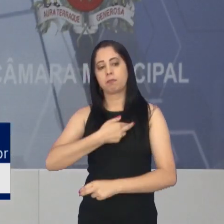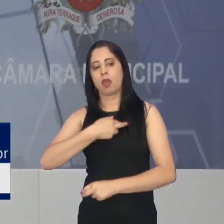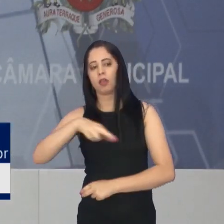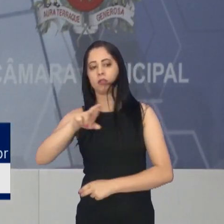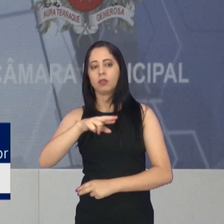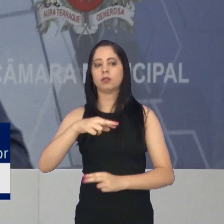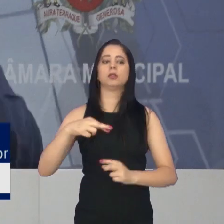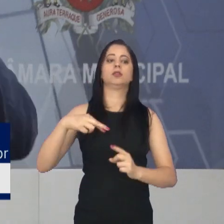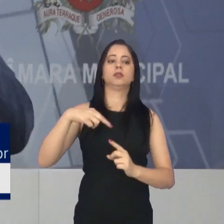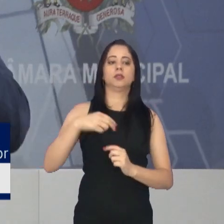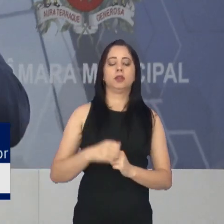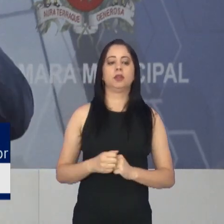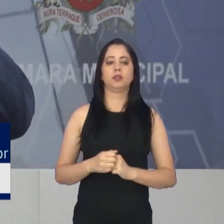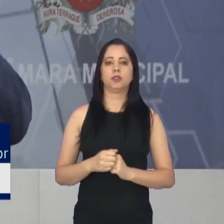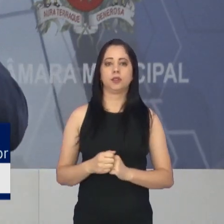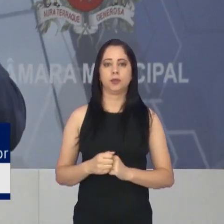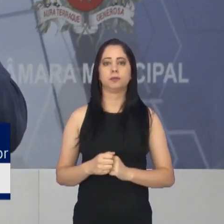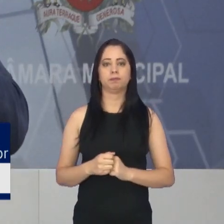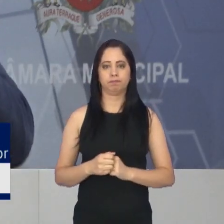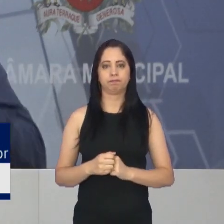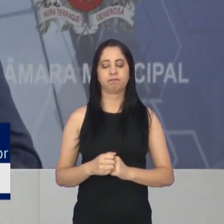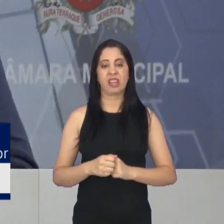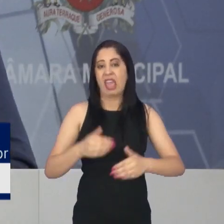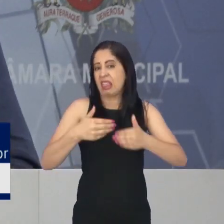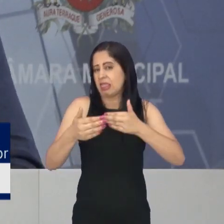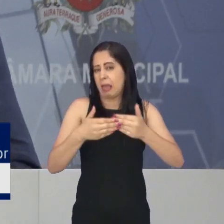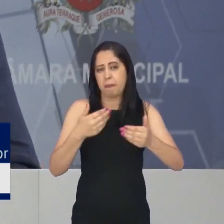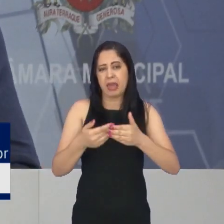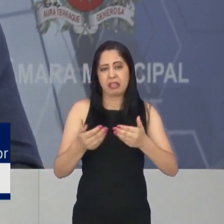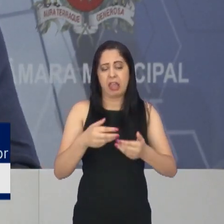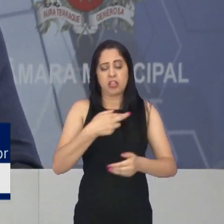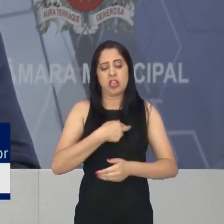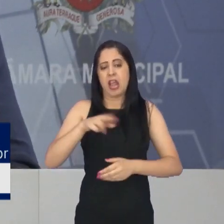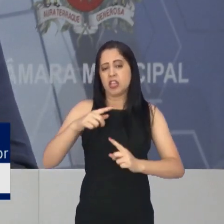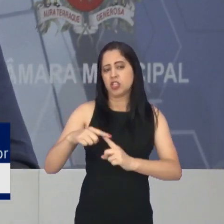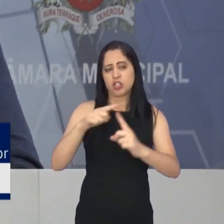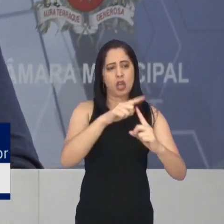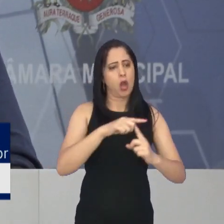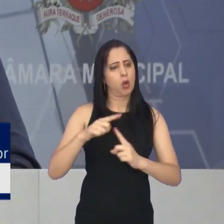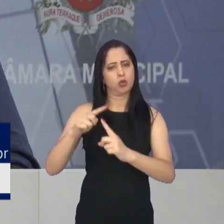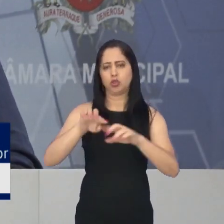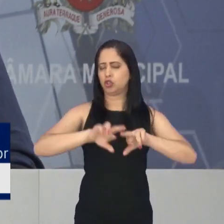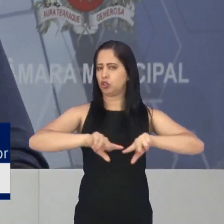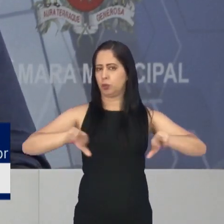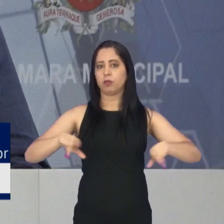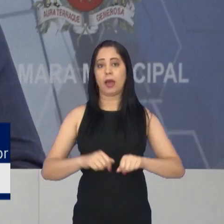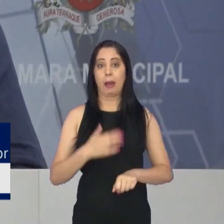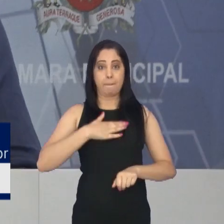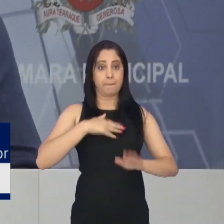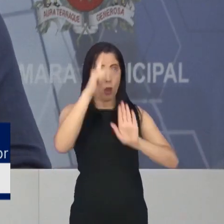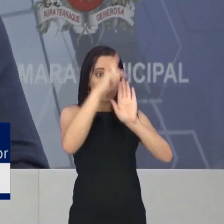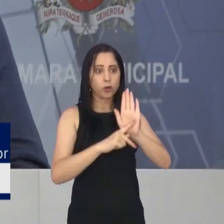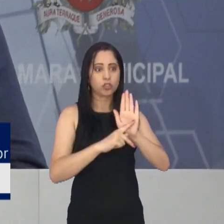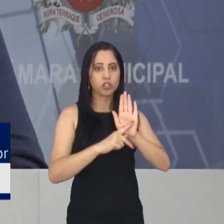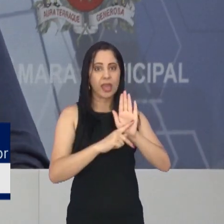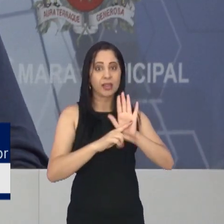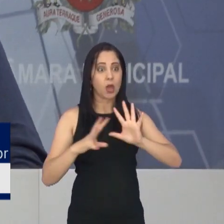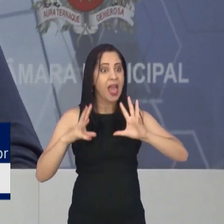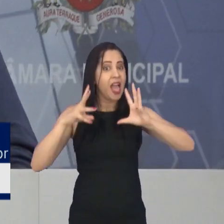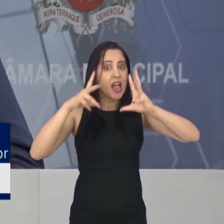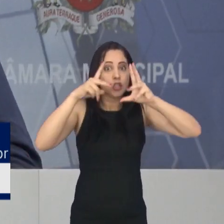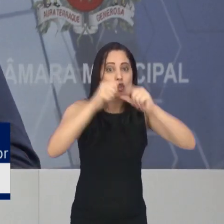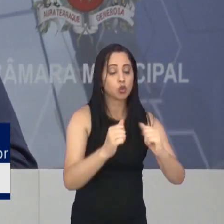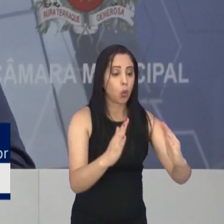religiosos, independente da crença. Que isso fique bem claro aqui, que o meu projeto de lei é para os